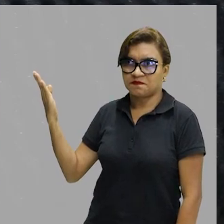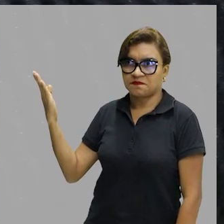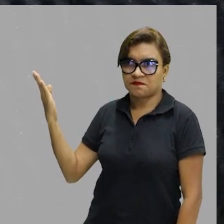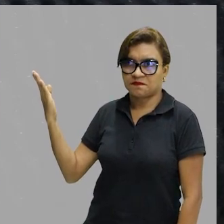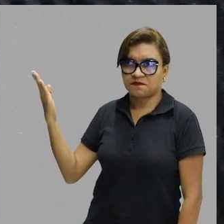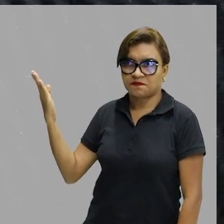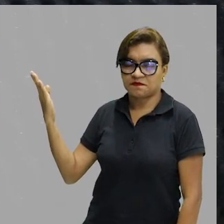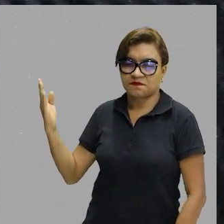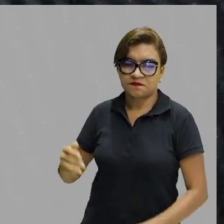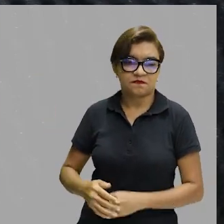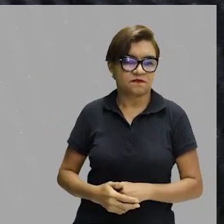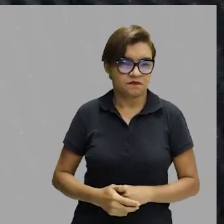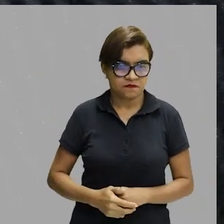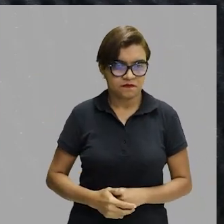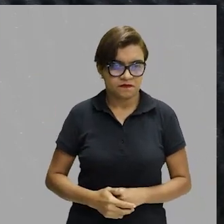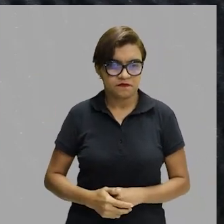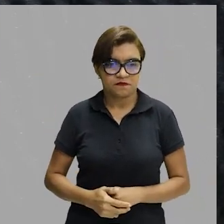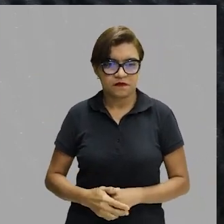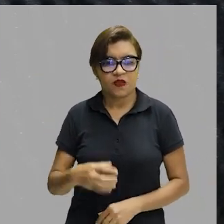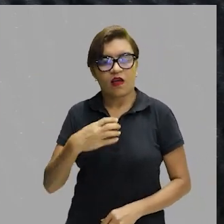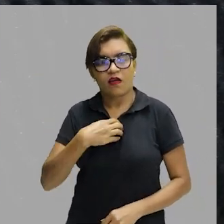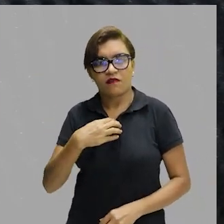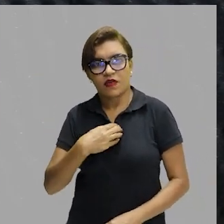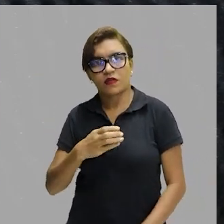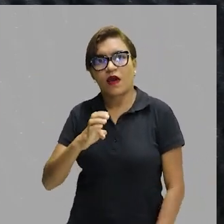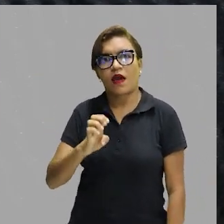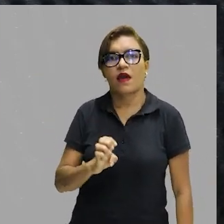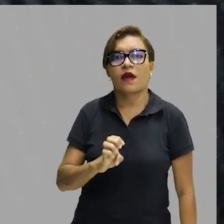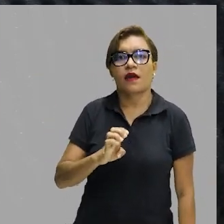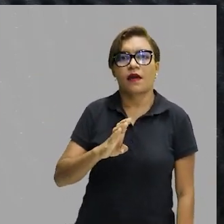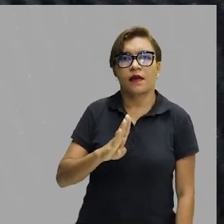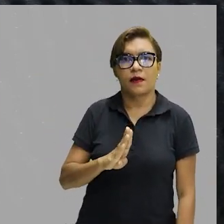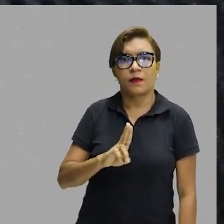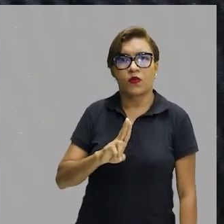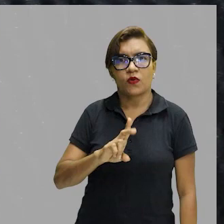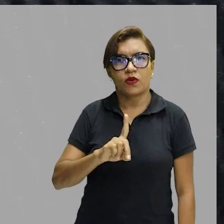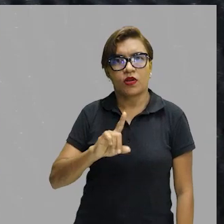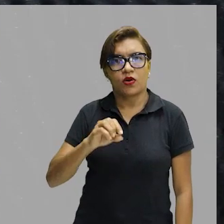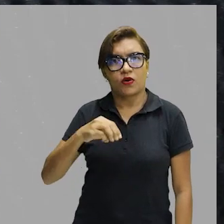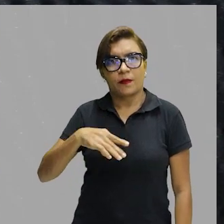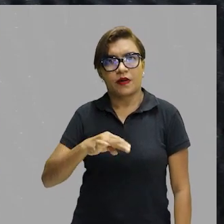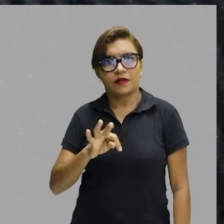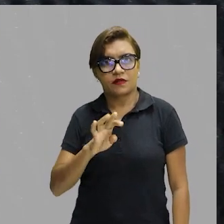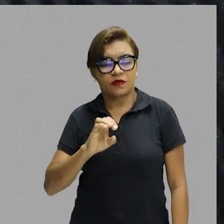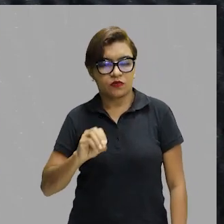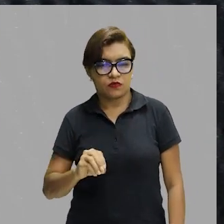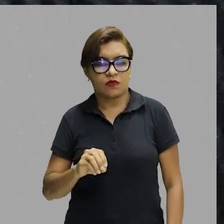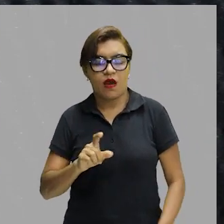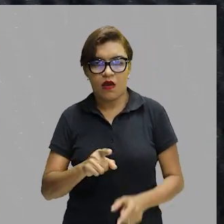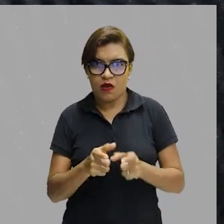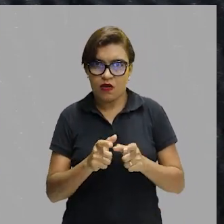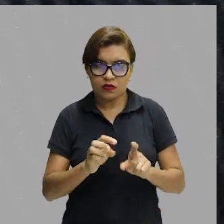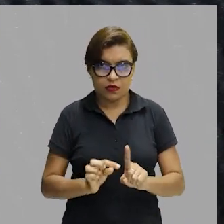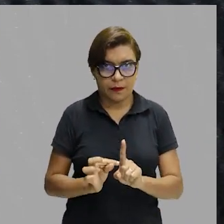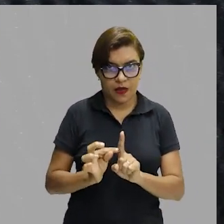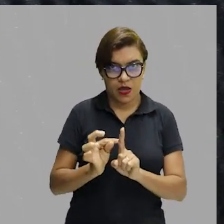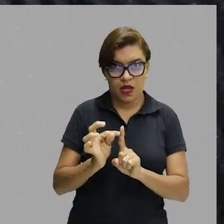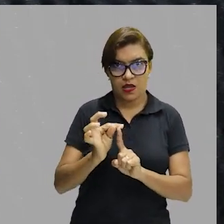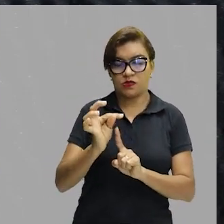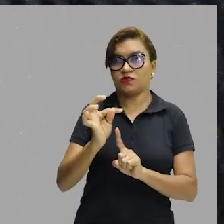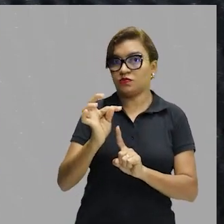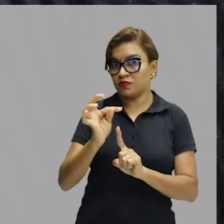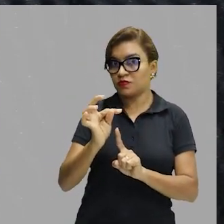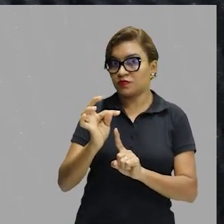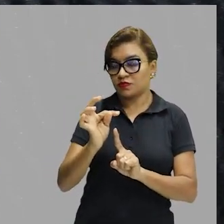soluto. Efeito ebuliométrico, ΔTE, o aumento da temperatura de ebulição, vai ser